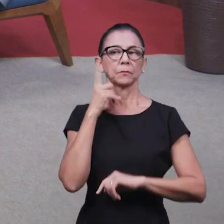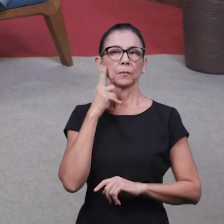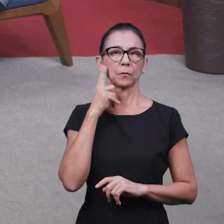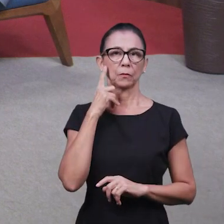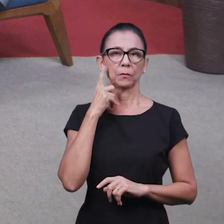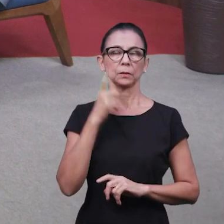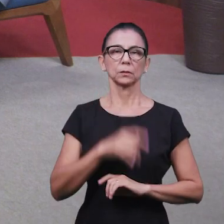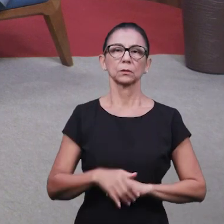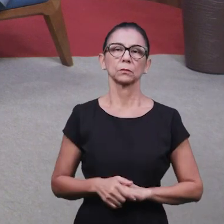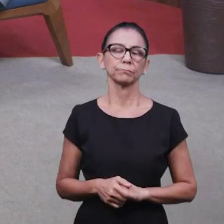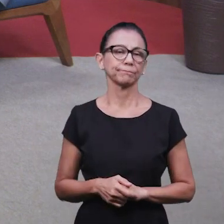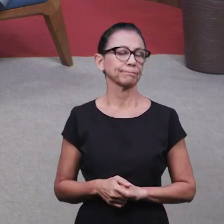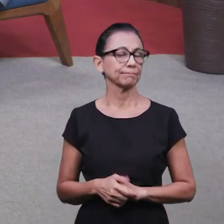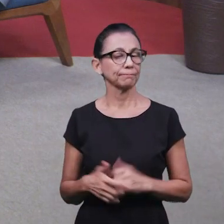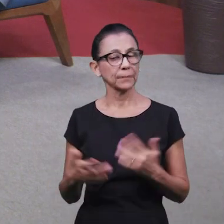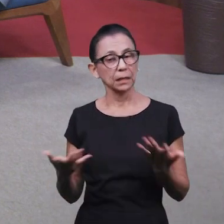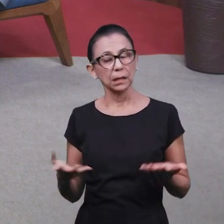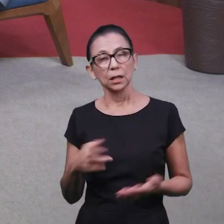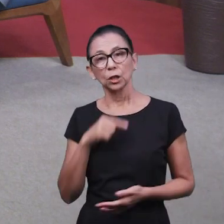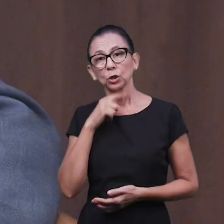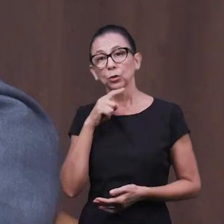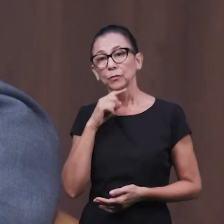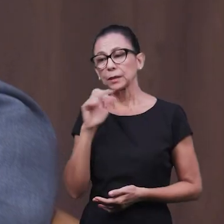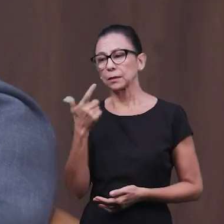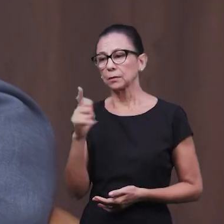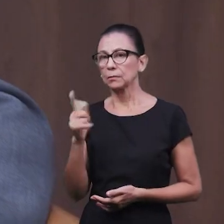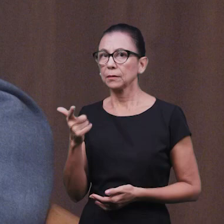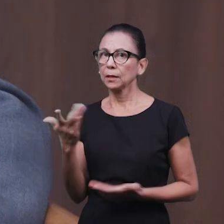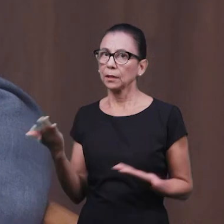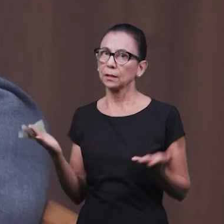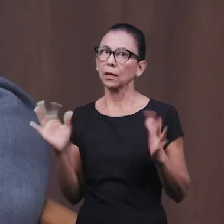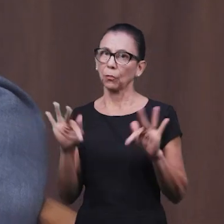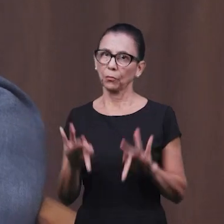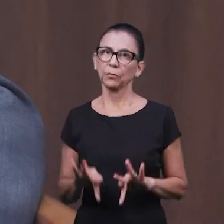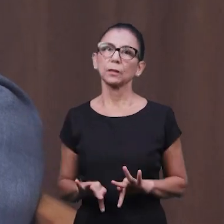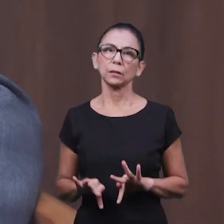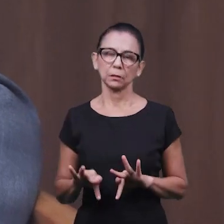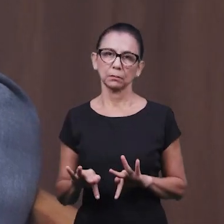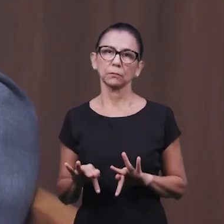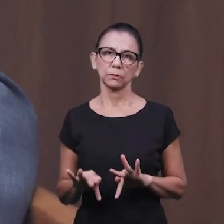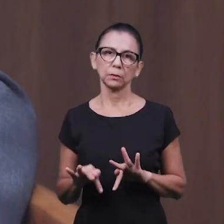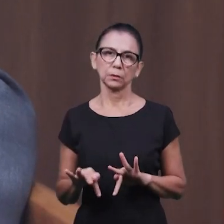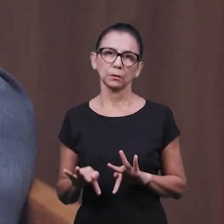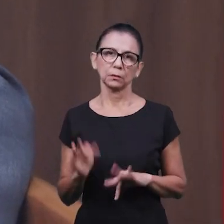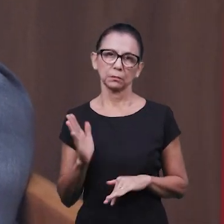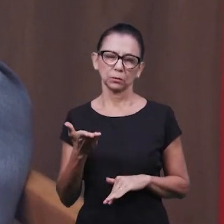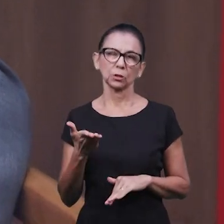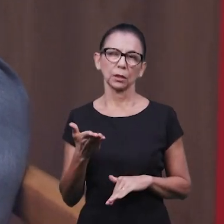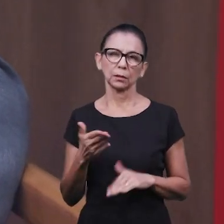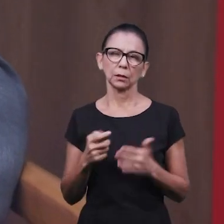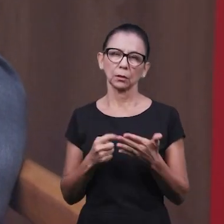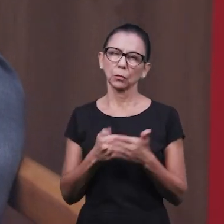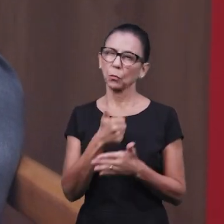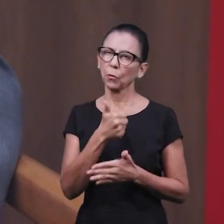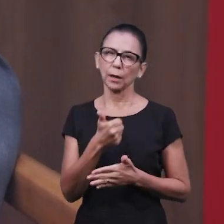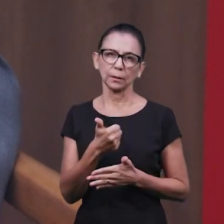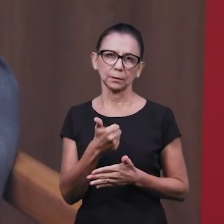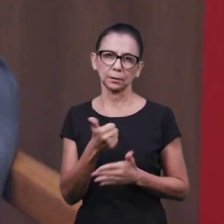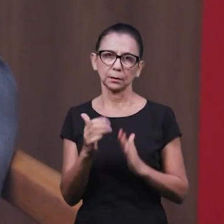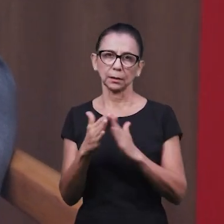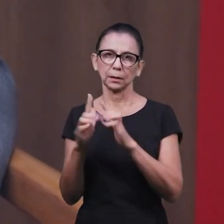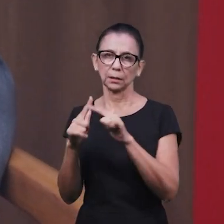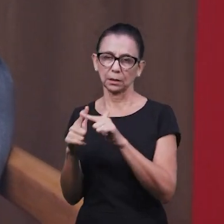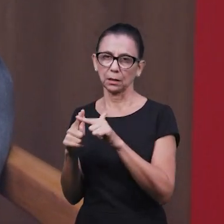hora, nós estamos, sem dúvida, vivendo o tempo chamado de tempo do fim, o final dos tempos, né? Para a igreja aqui